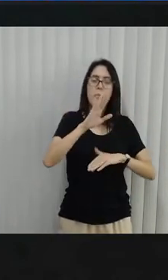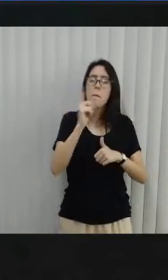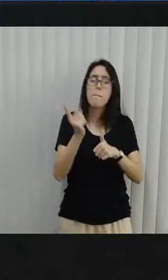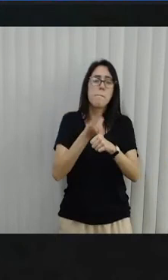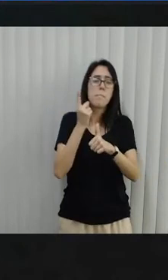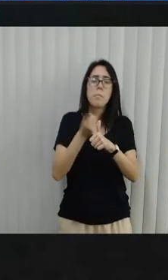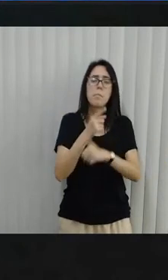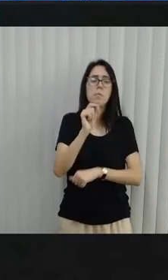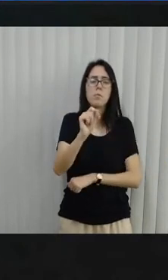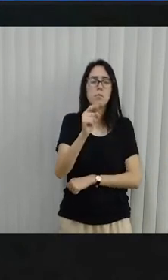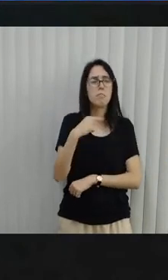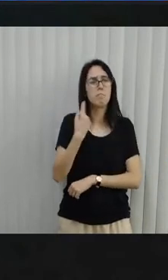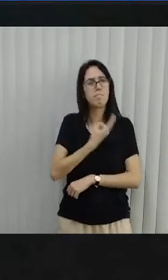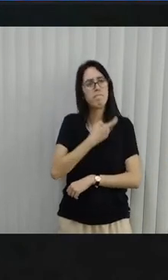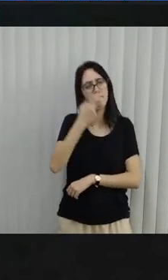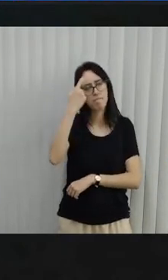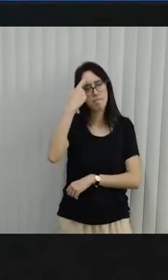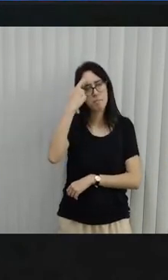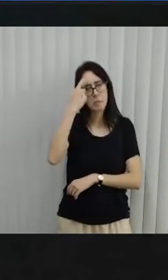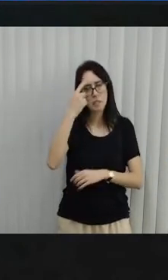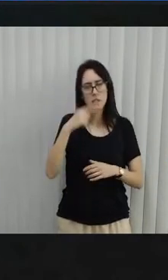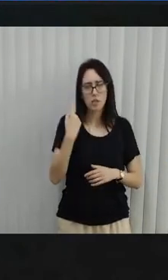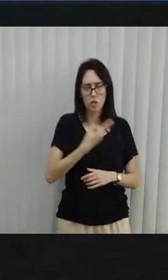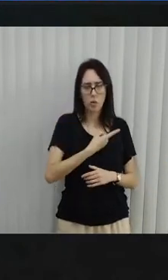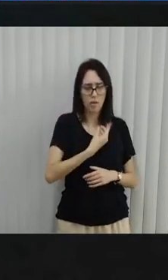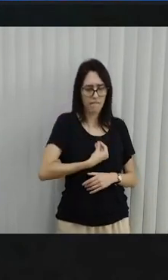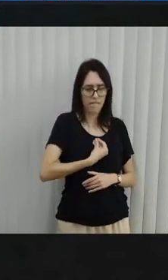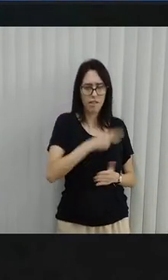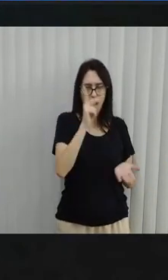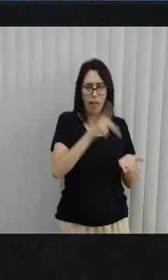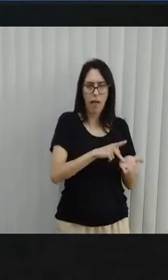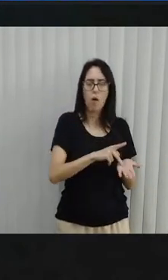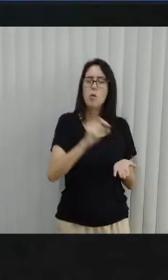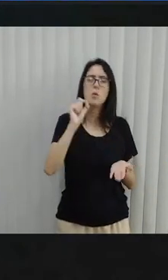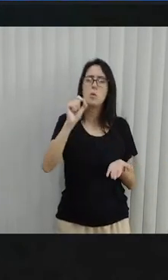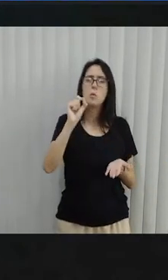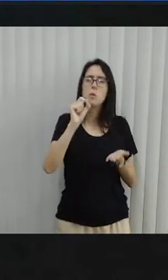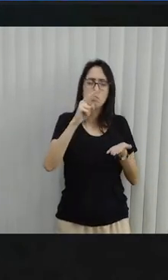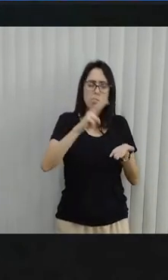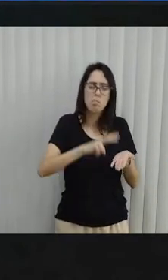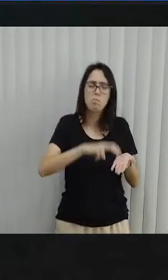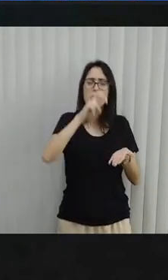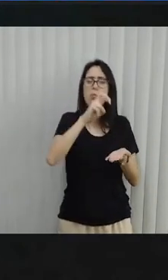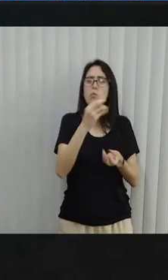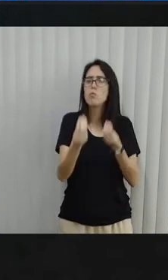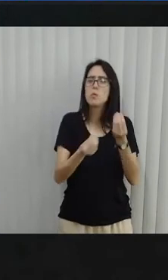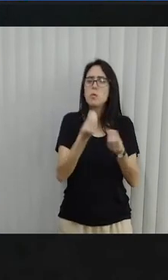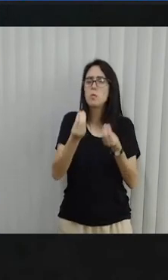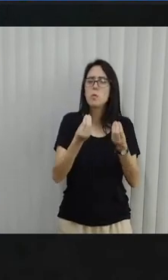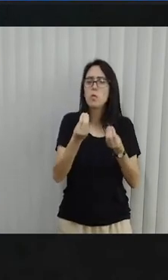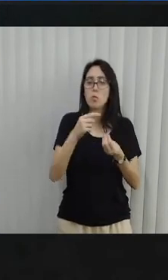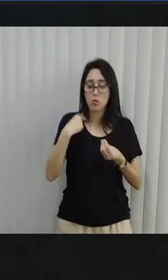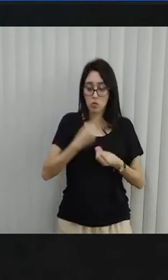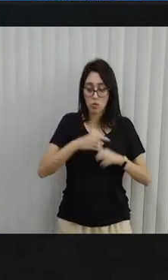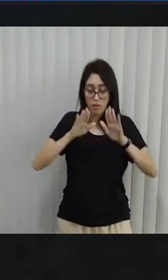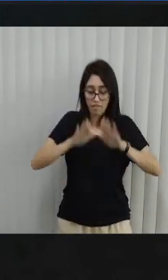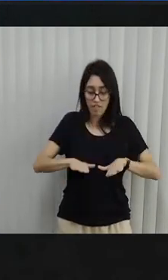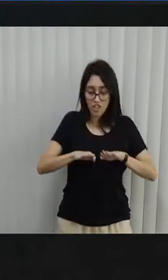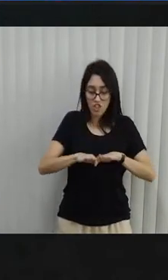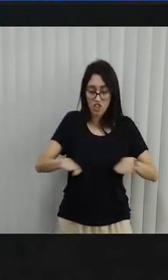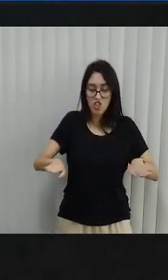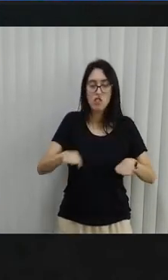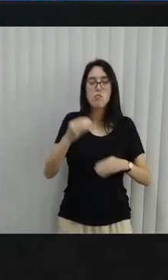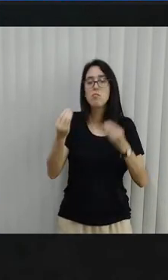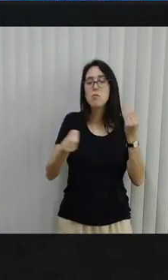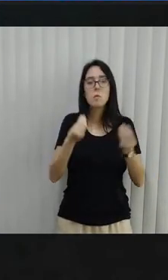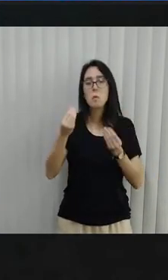pular, vamos pensar no nosso mundo real. A gente tem duas coisas que fazem a gente ficar no chão quando a gente pula, ou faz a gente